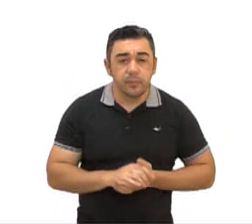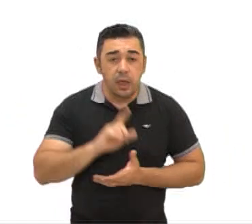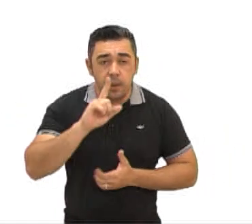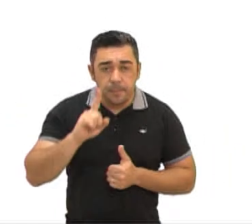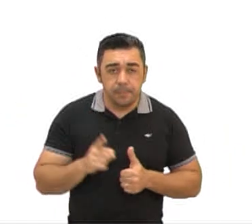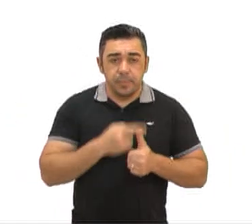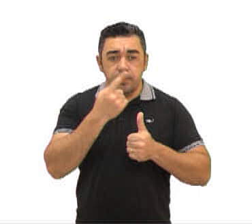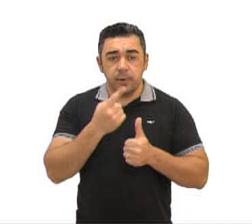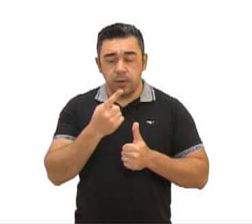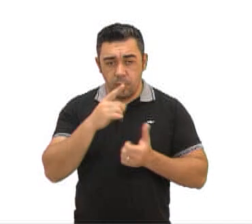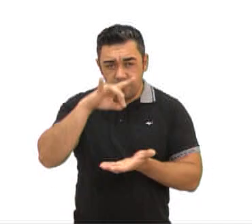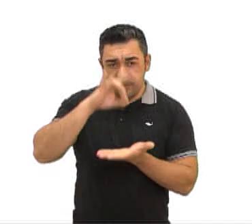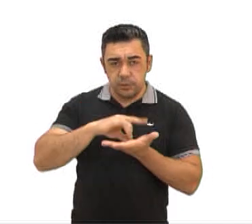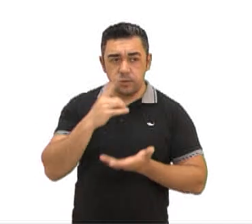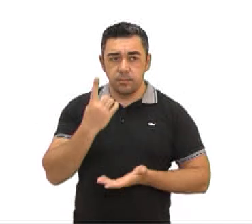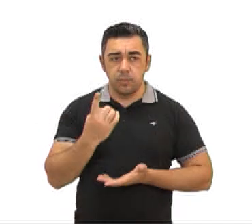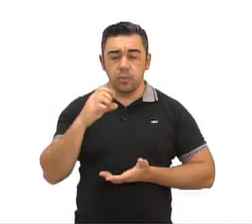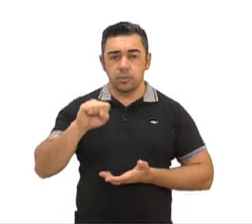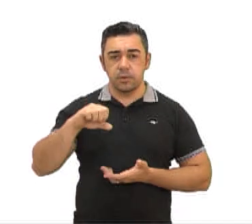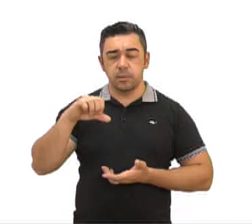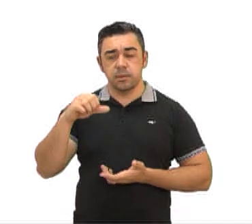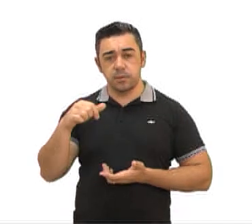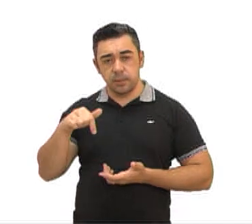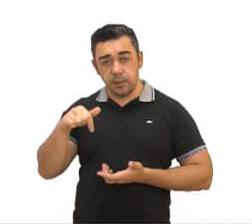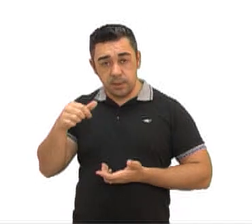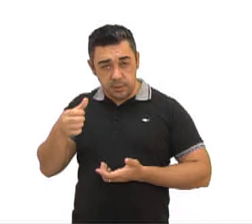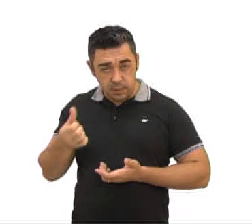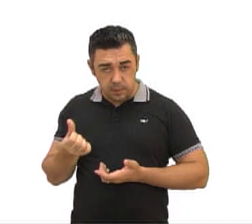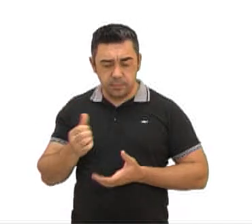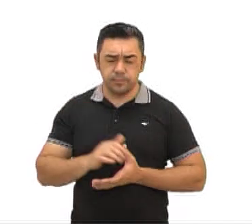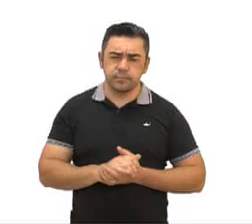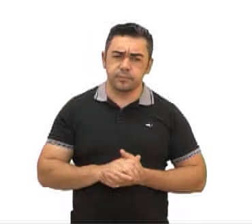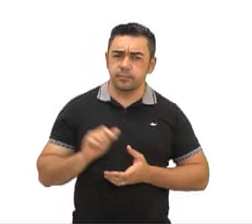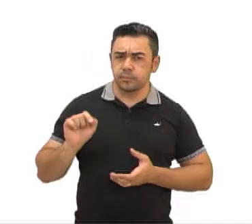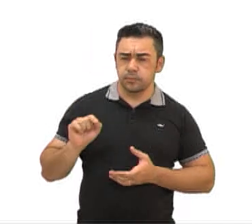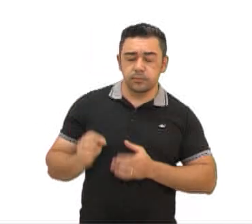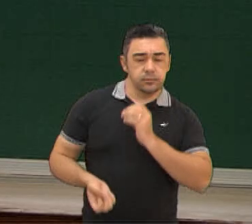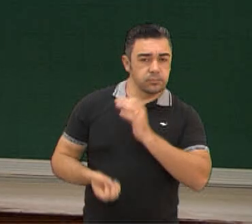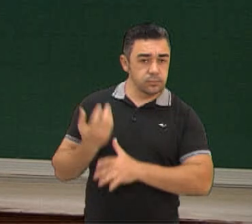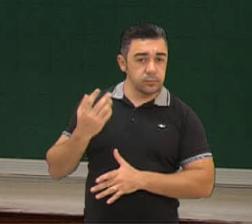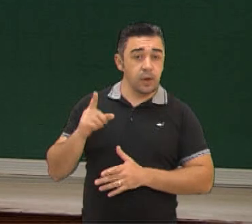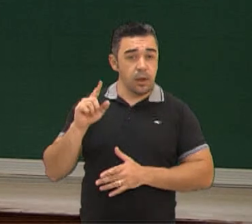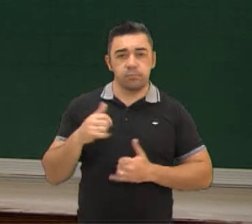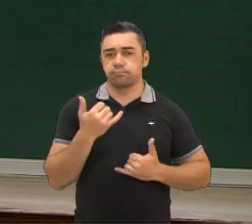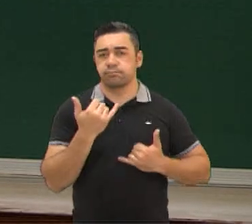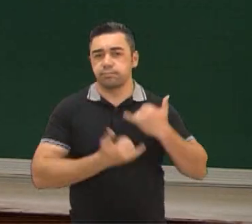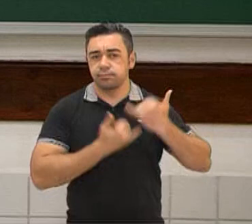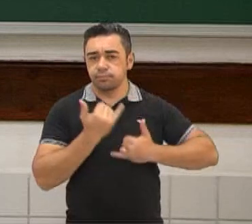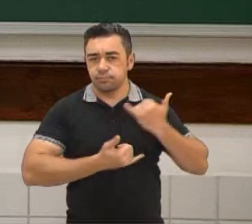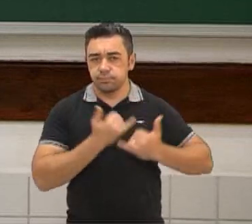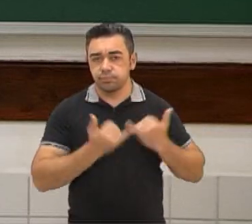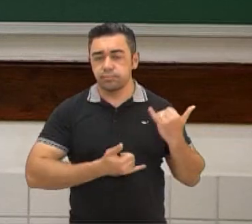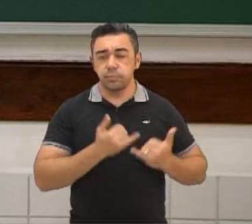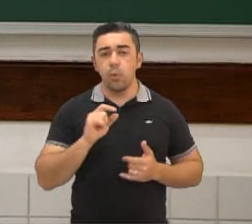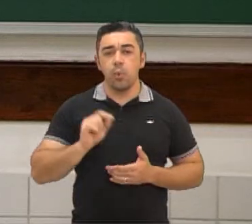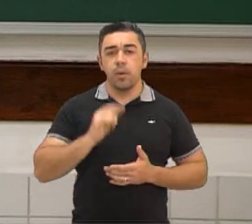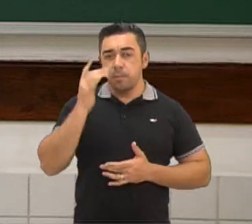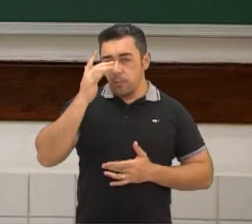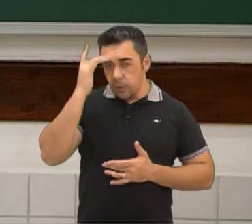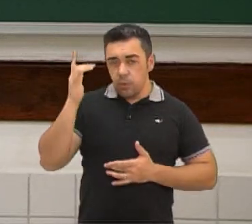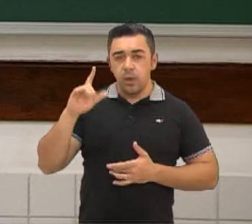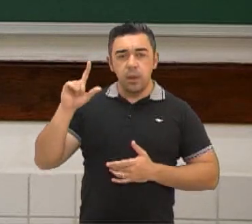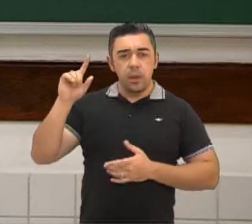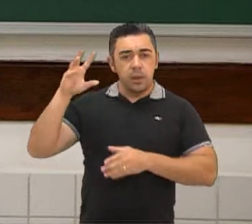oficial disputada em 1876. E ele surgiu como uma brincadeira para hóspedes